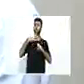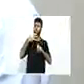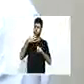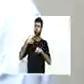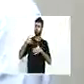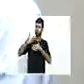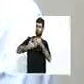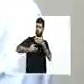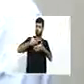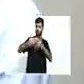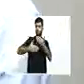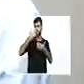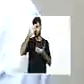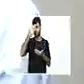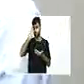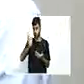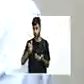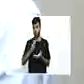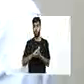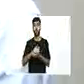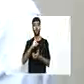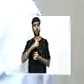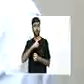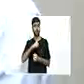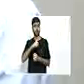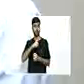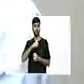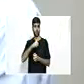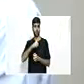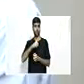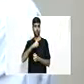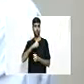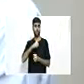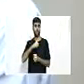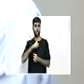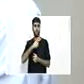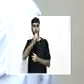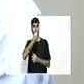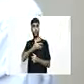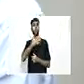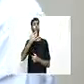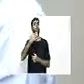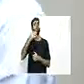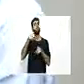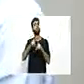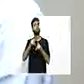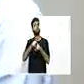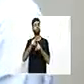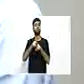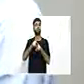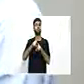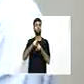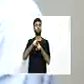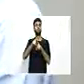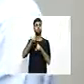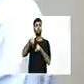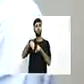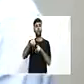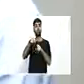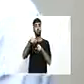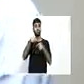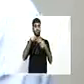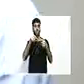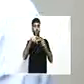casa eh eu tenho uma ligação muito boa e um respeito muito grande por dois